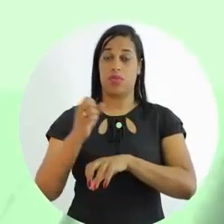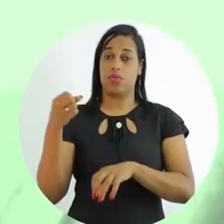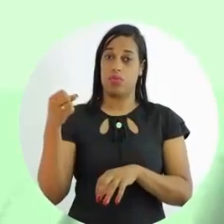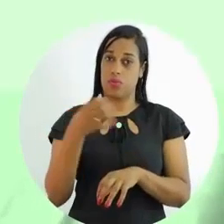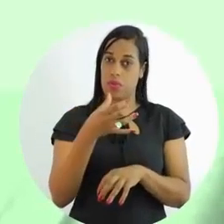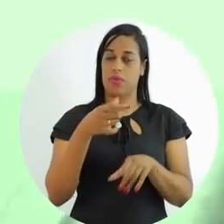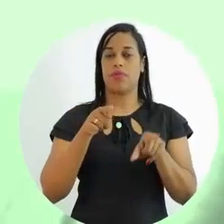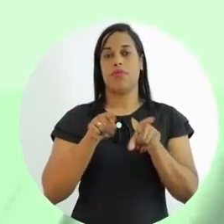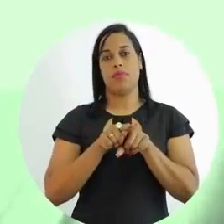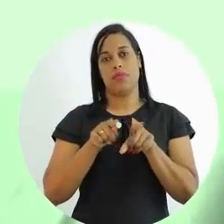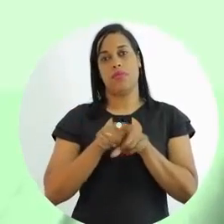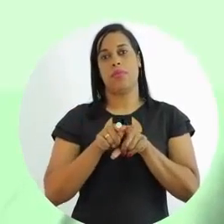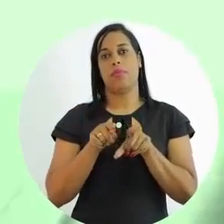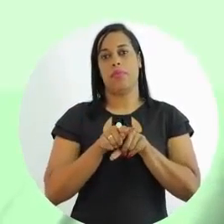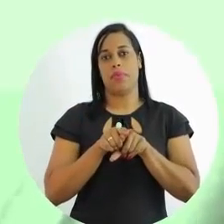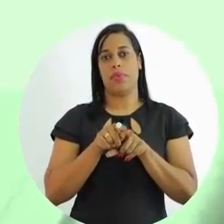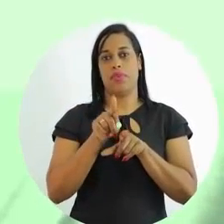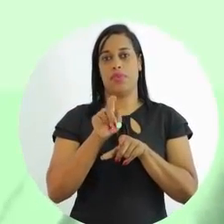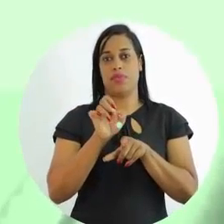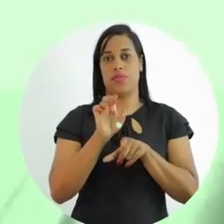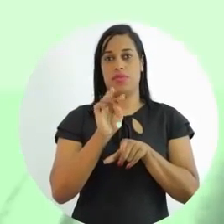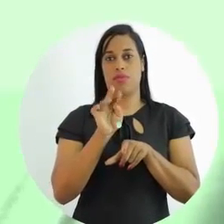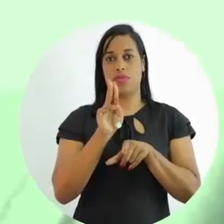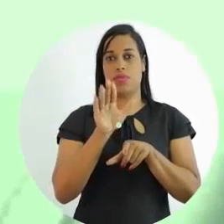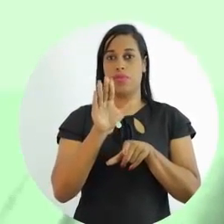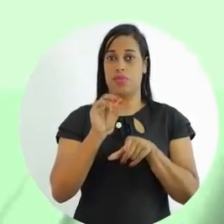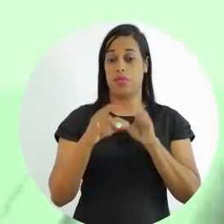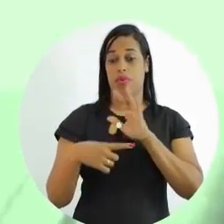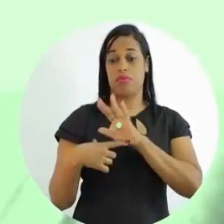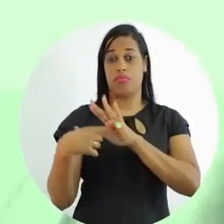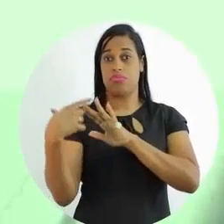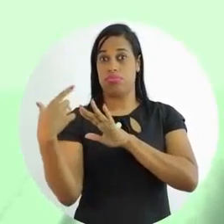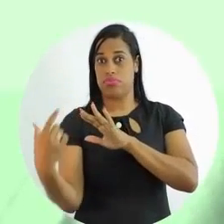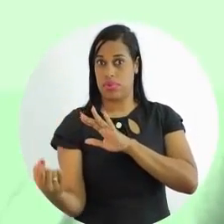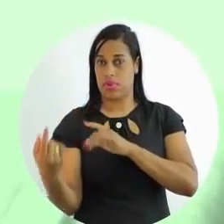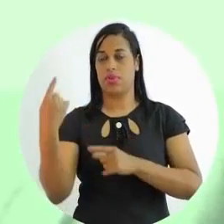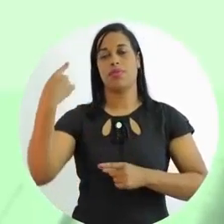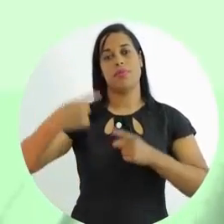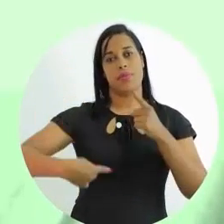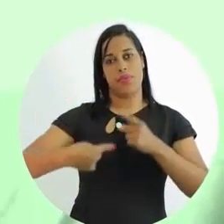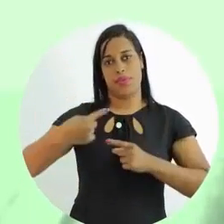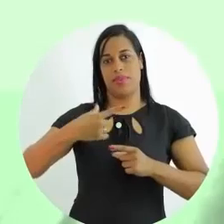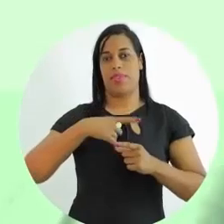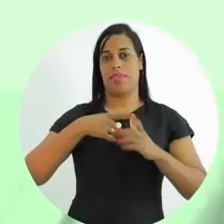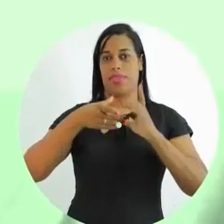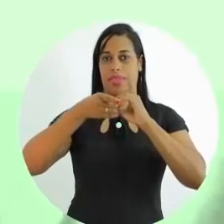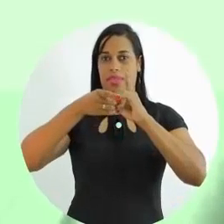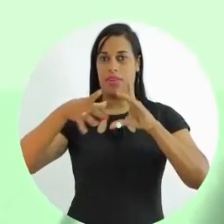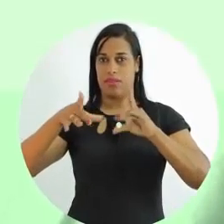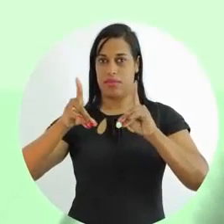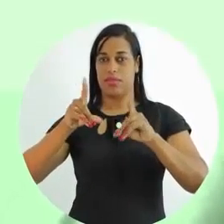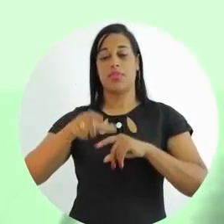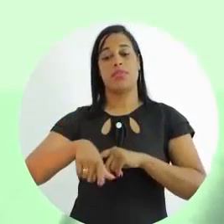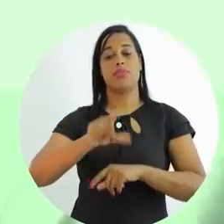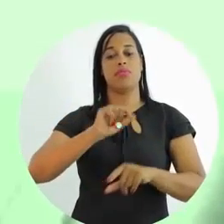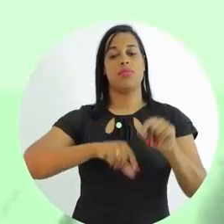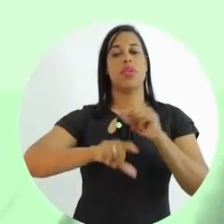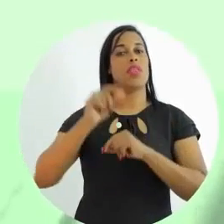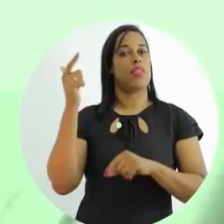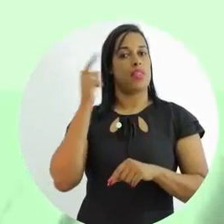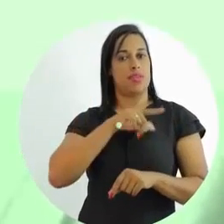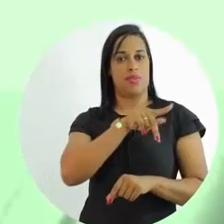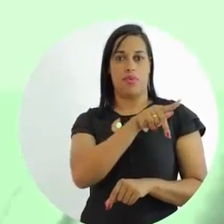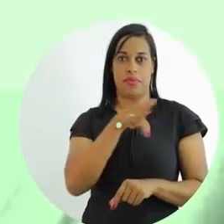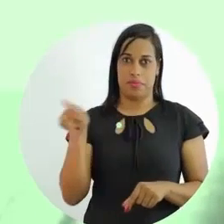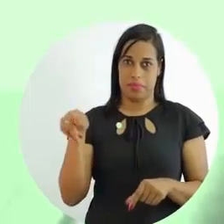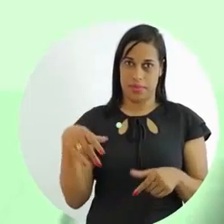Novo e novamente Getúlio Vargas sai do poder, há um período de democracia e ele é novamente eleito enquanto